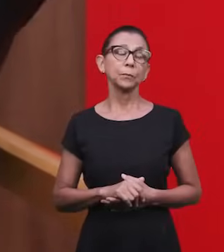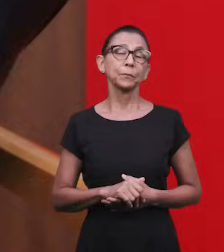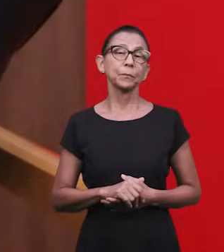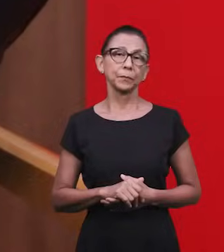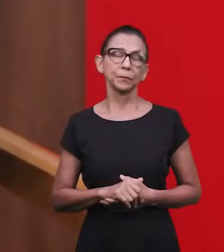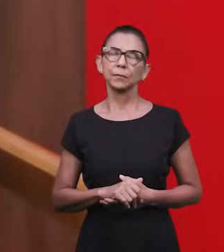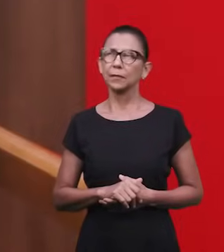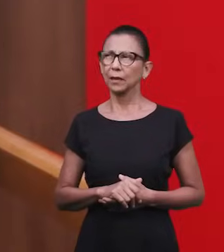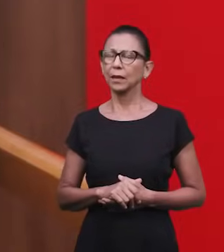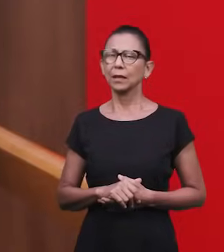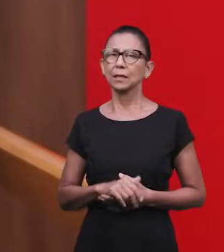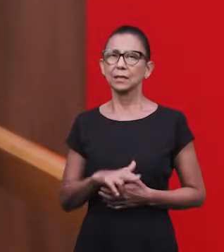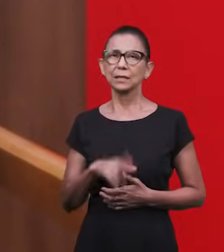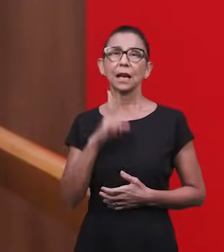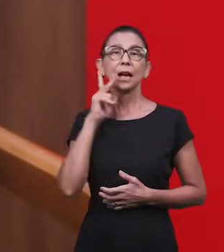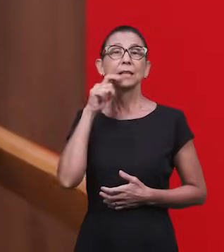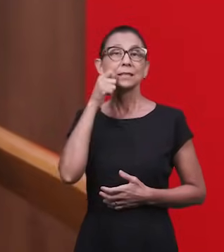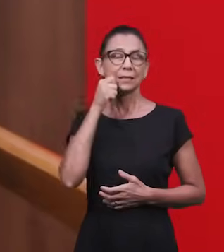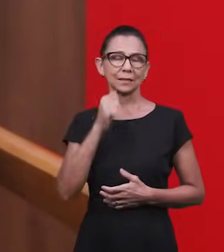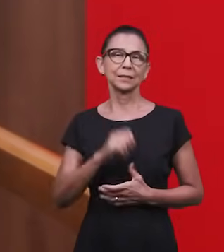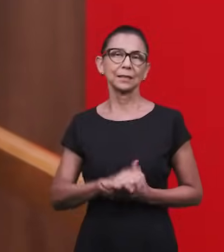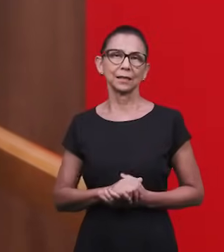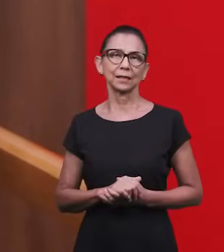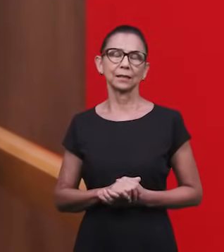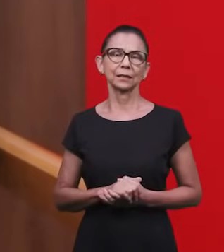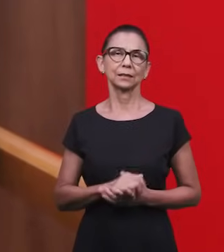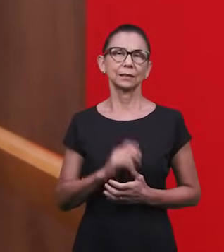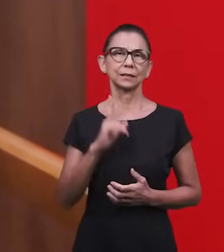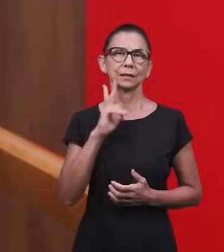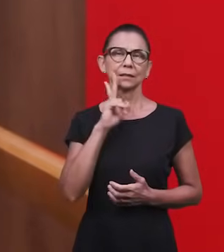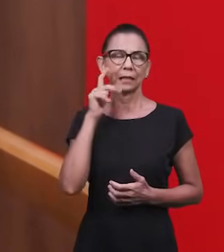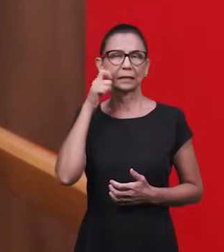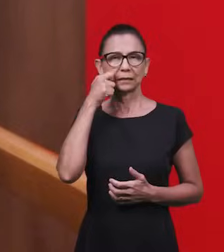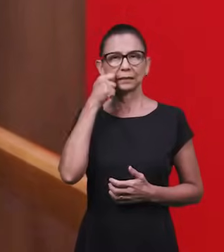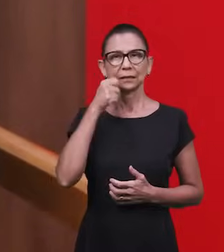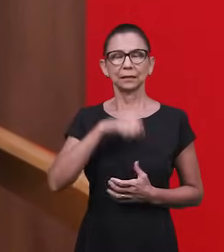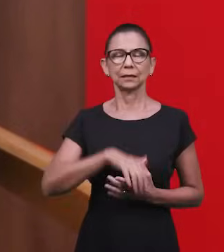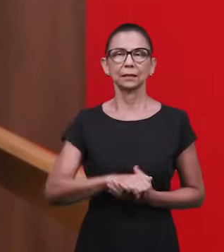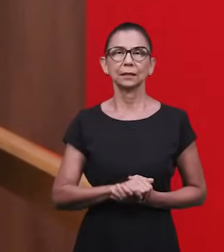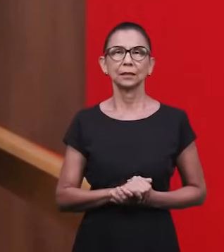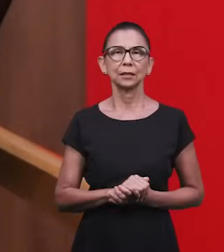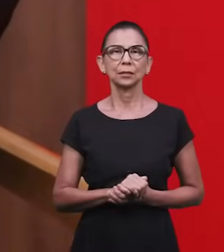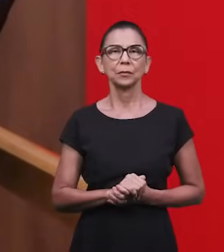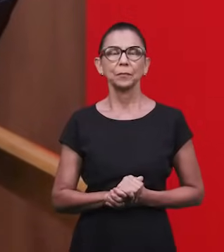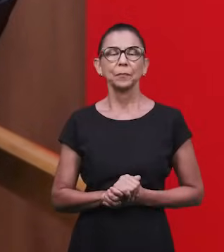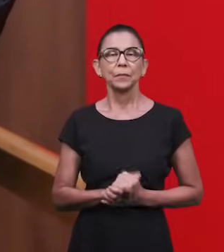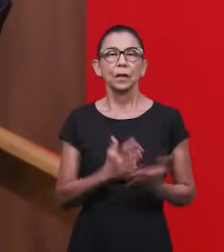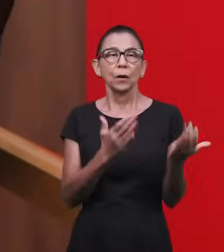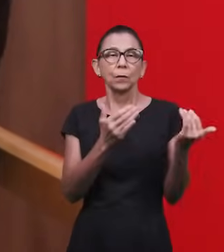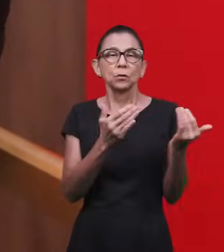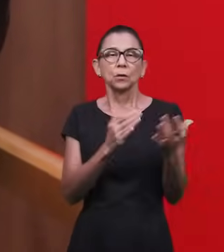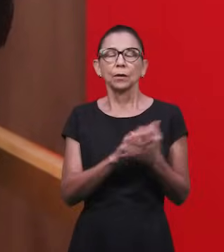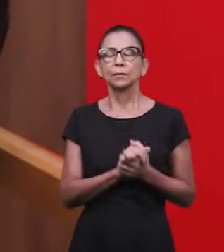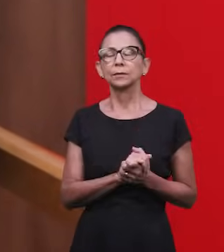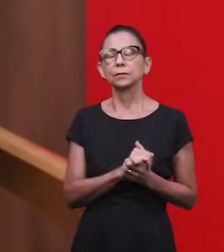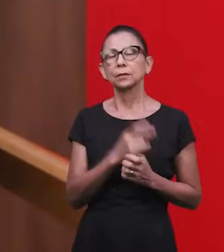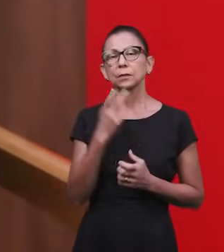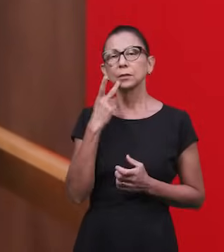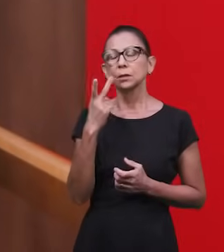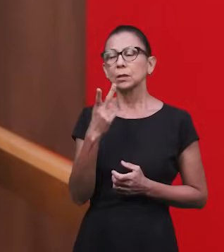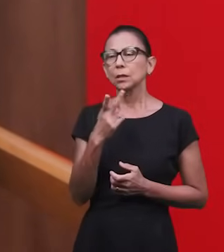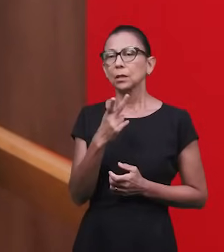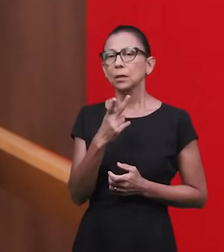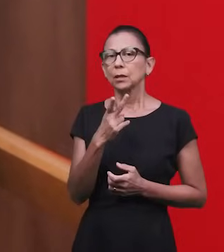Não tiver uma ceia da semana, jovem que visitava e dizia assim, pastor, fruto do Trombetas e Festas, eu